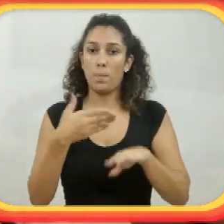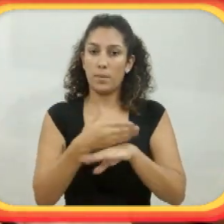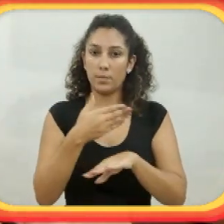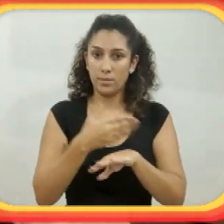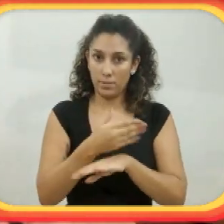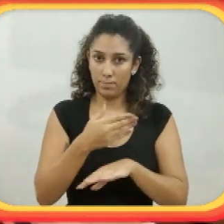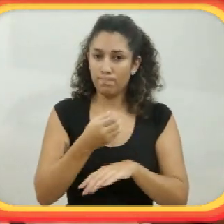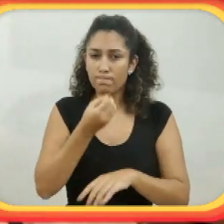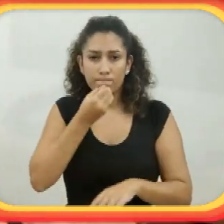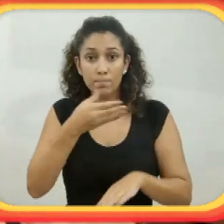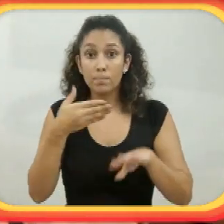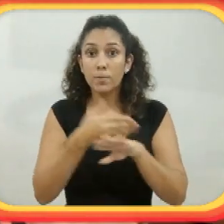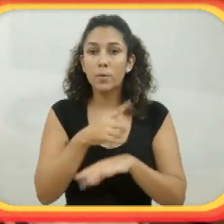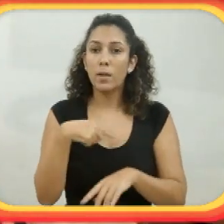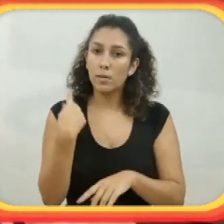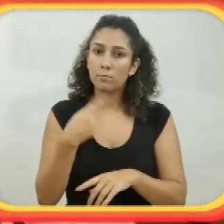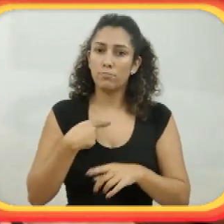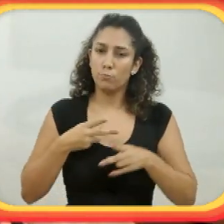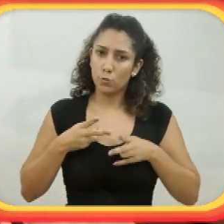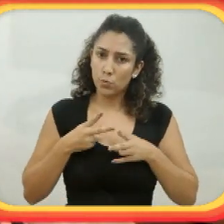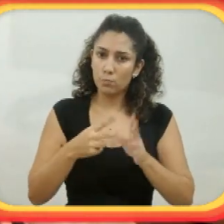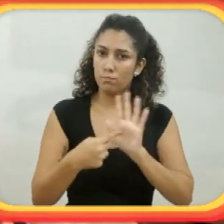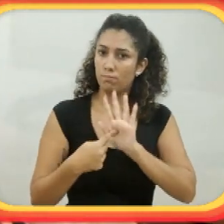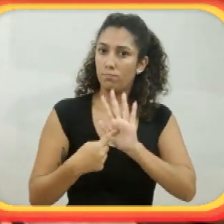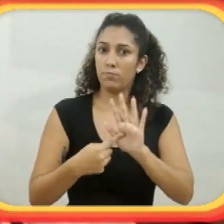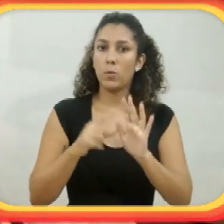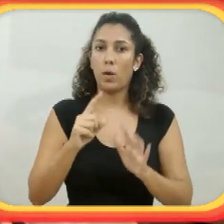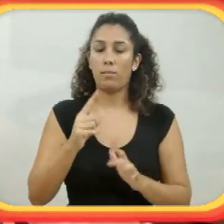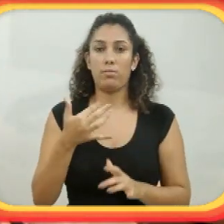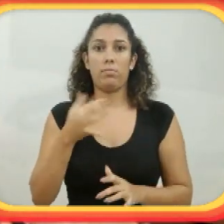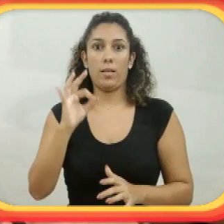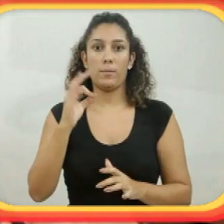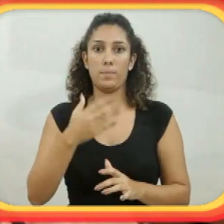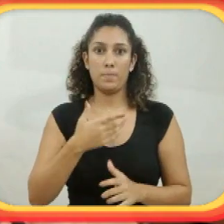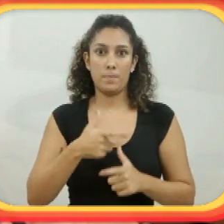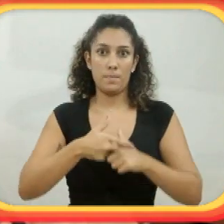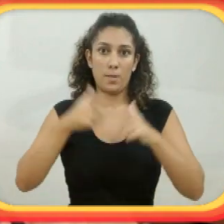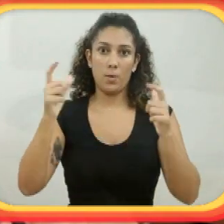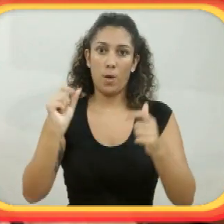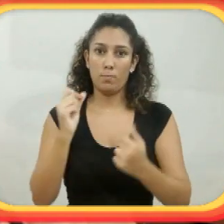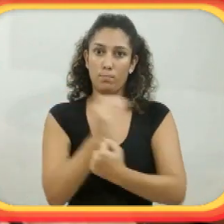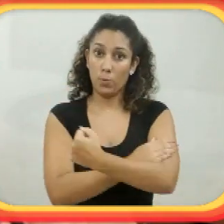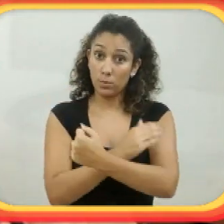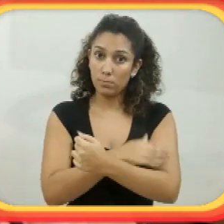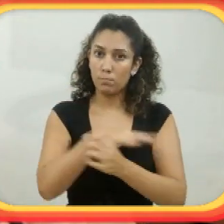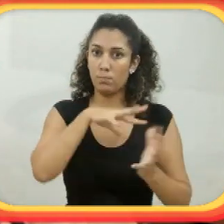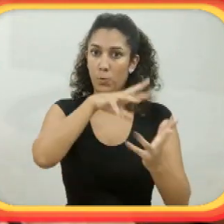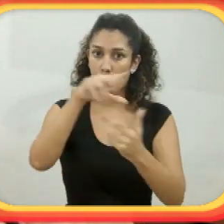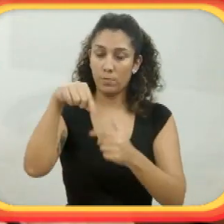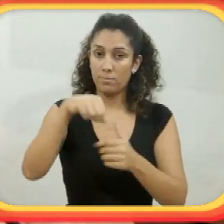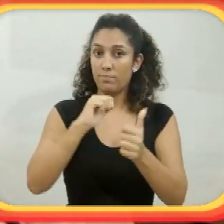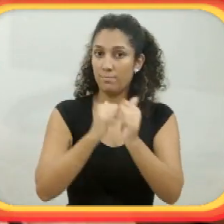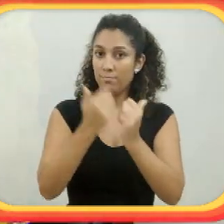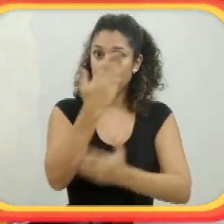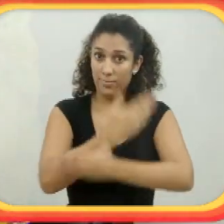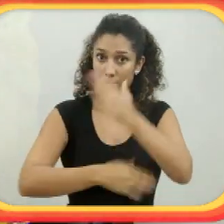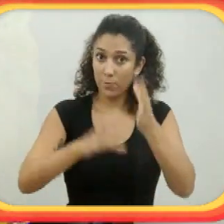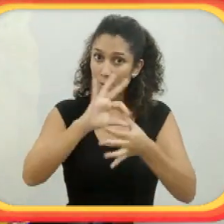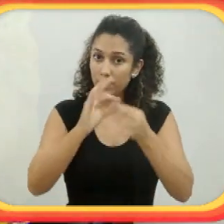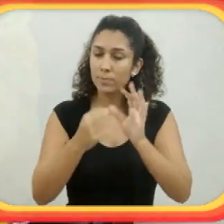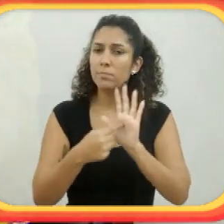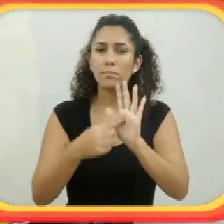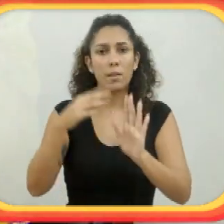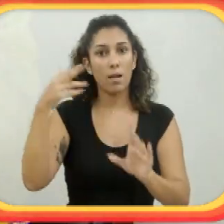gente faça uma boa participação e nesta boa participação que a gente continue